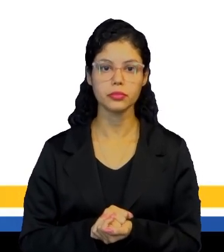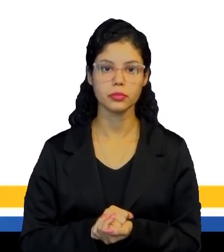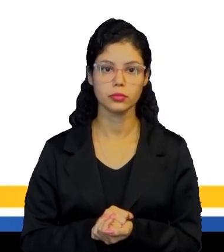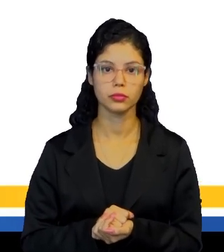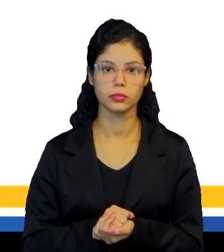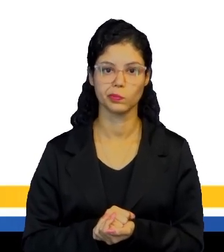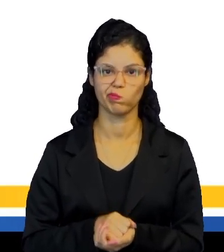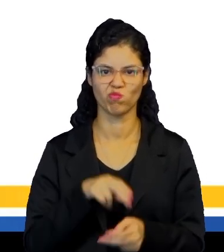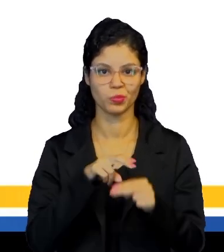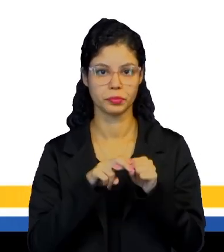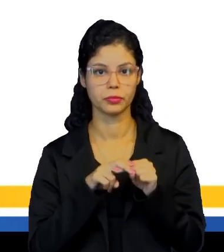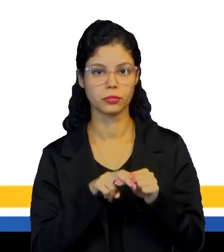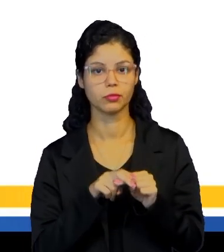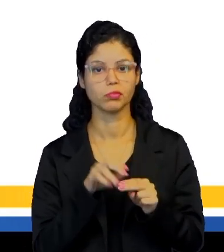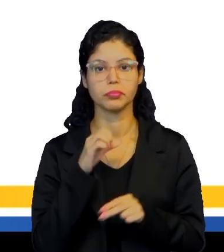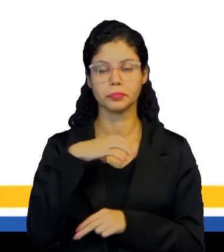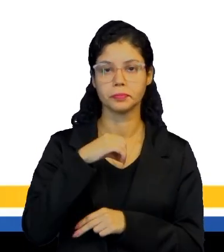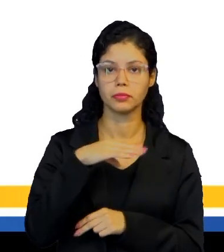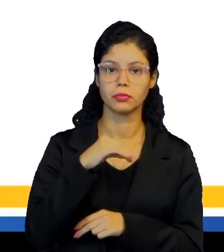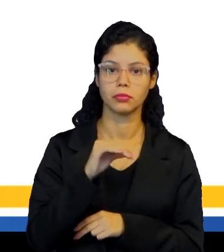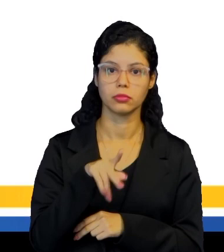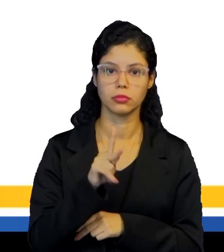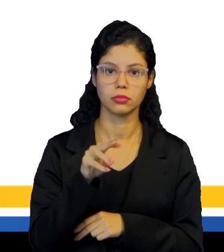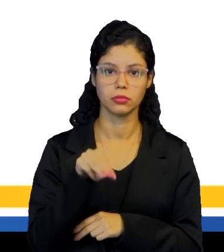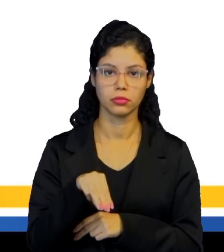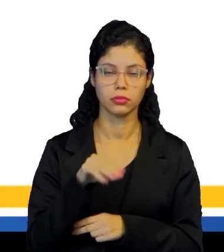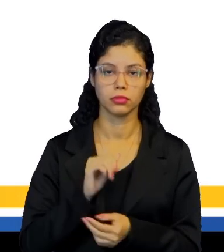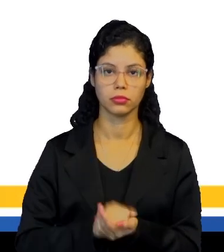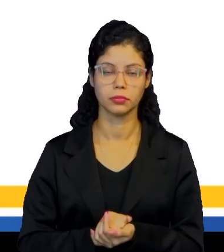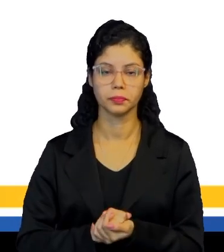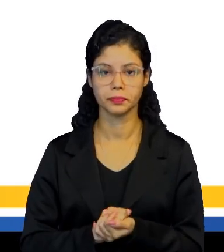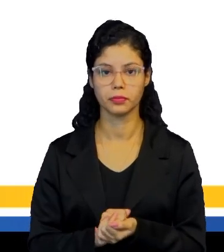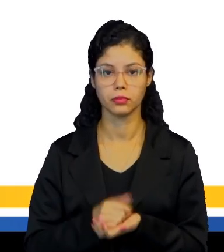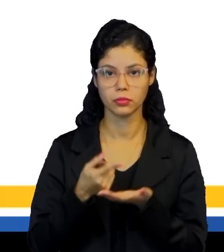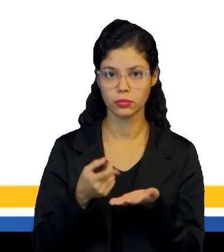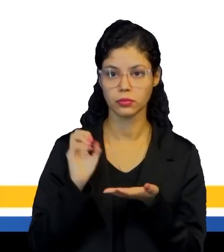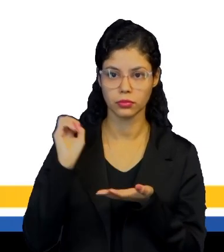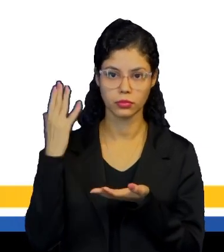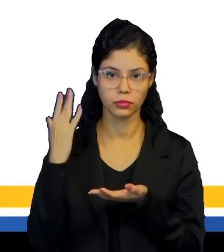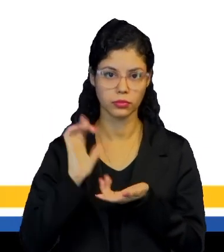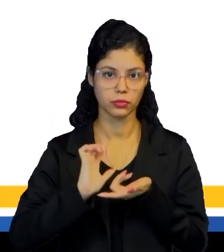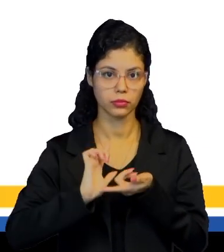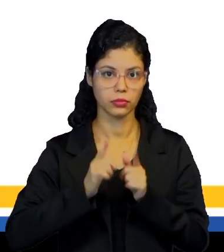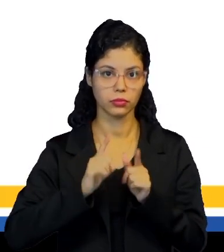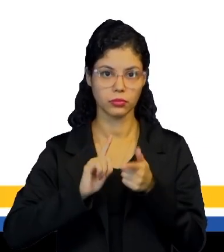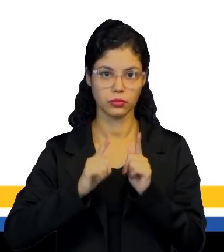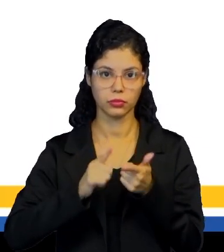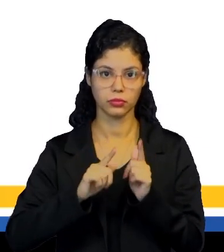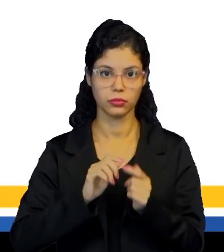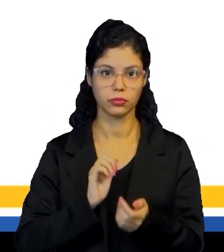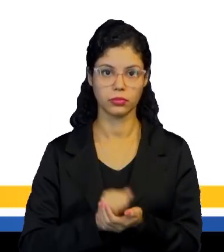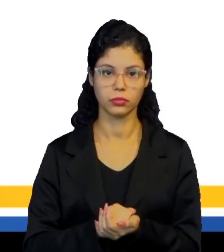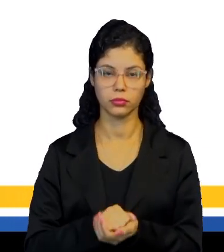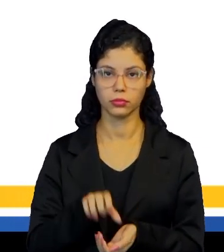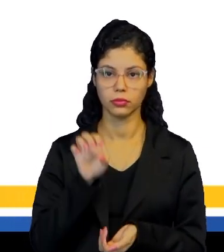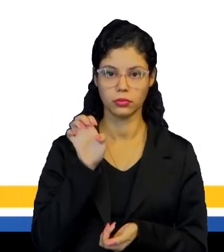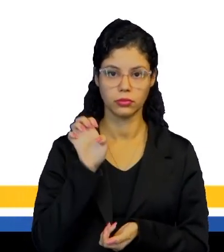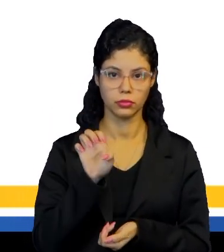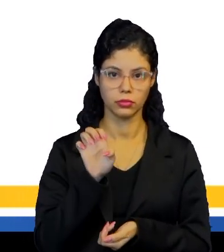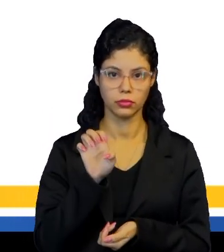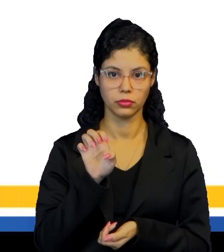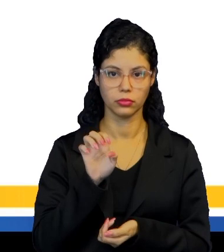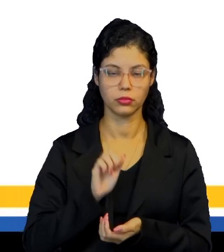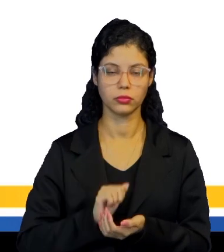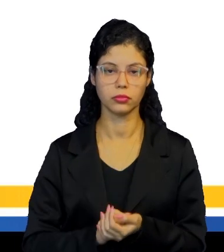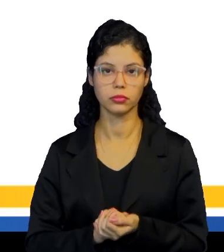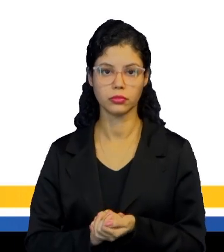90 então x é igual a 90 tá Então nesse caso aí a nossa alternativa correta